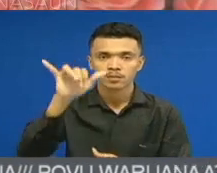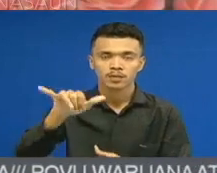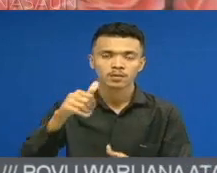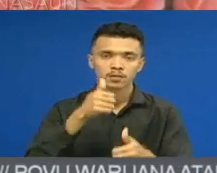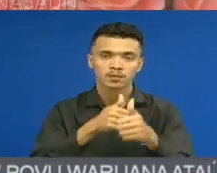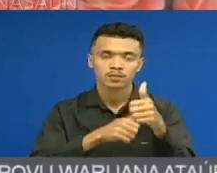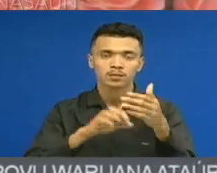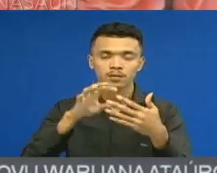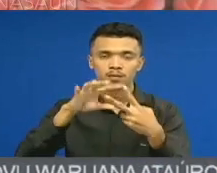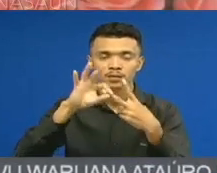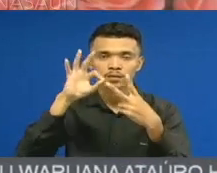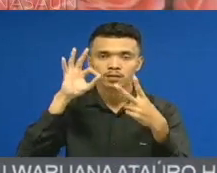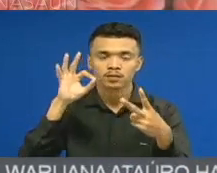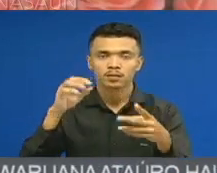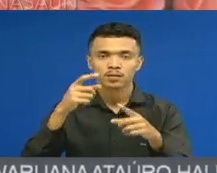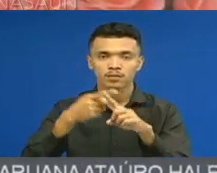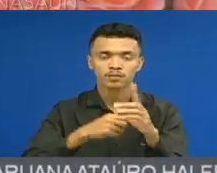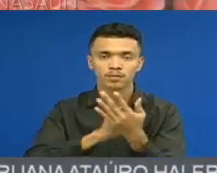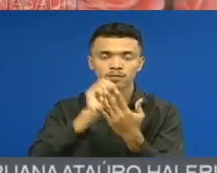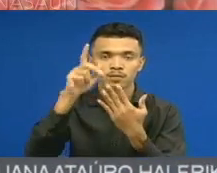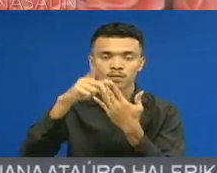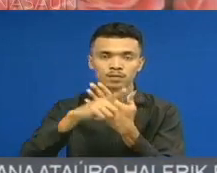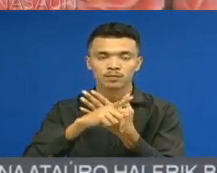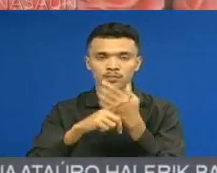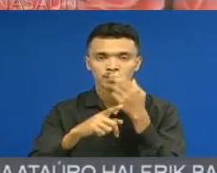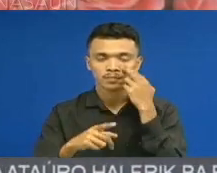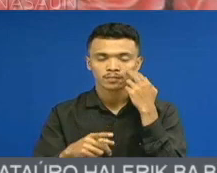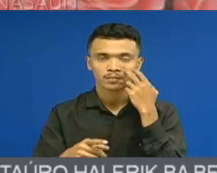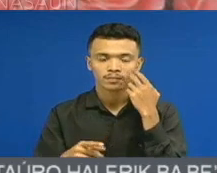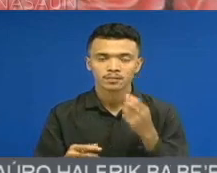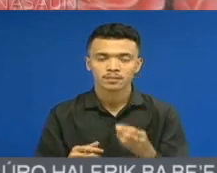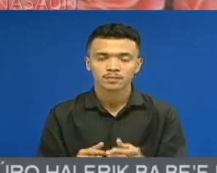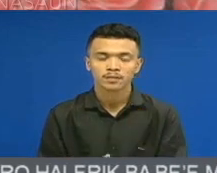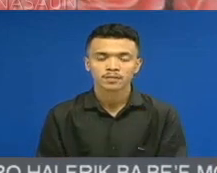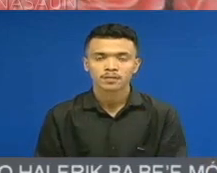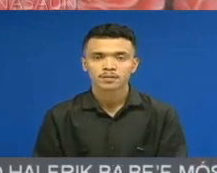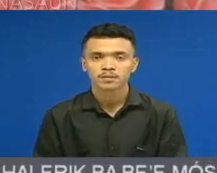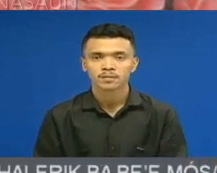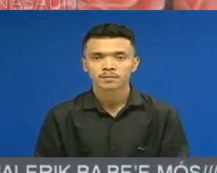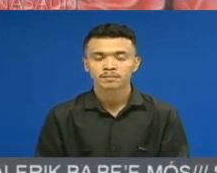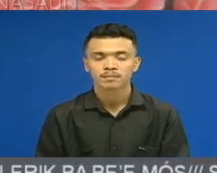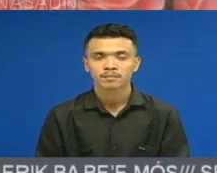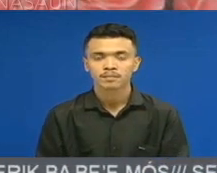seguir eleição, e já abril. 450 mil sucos,